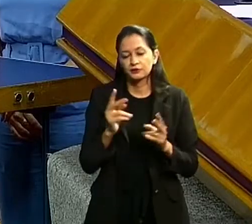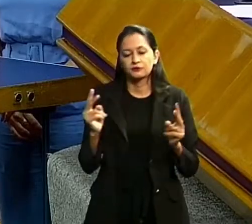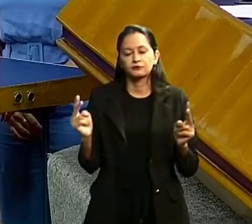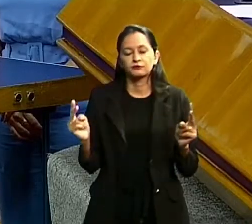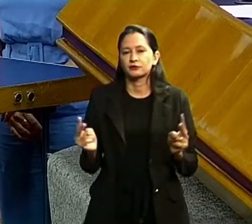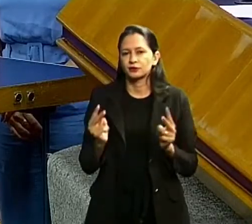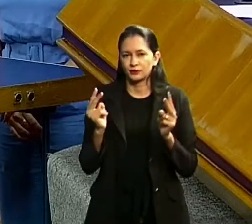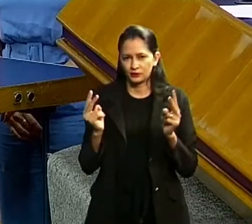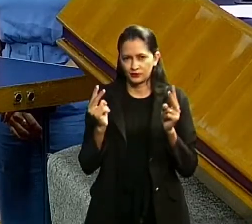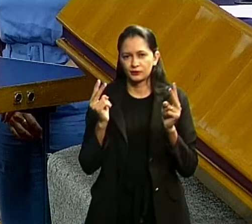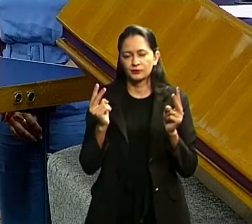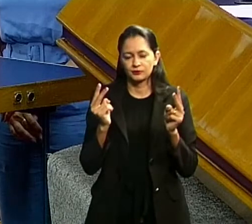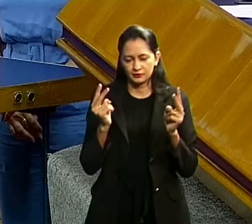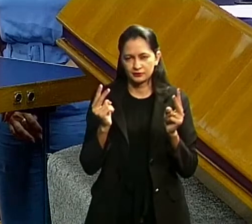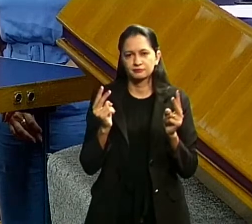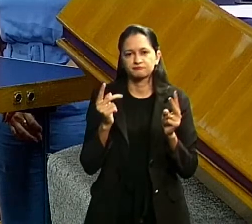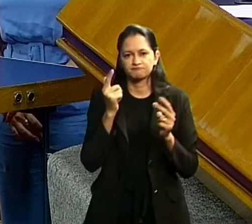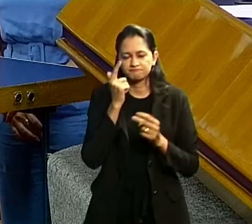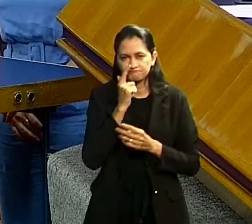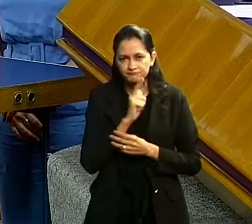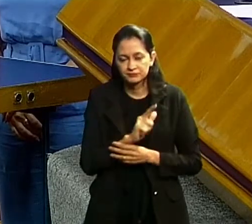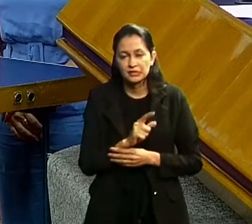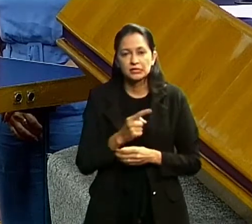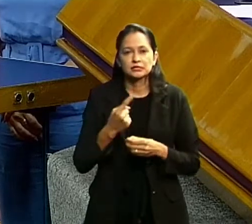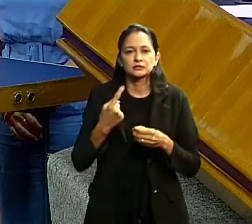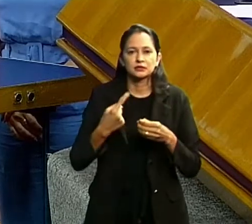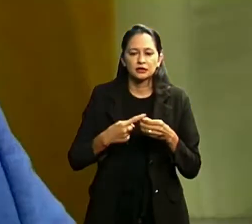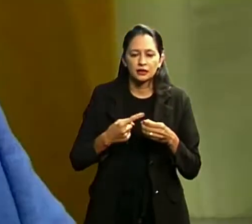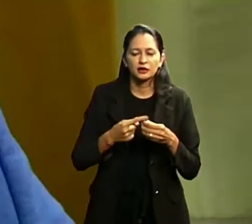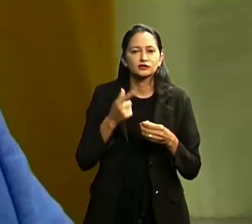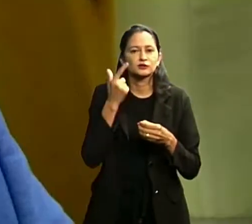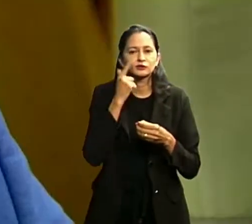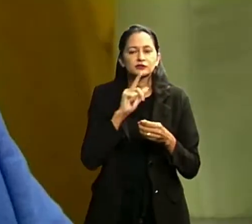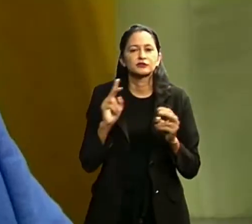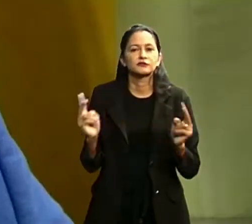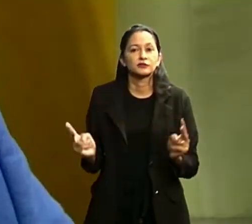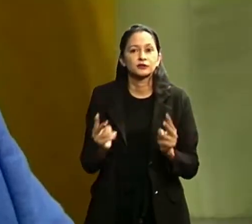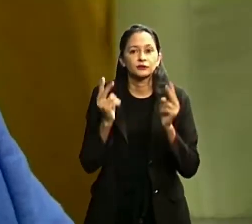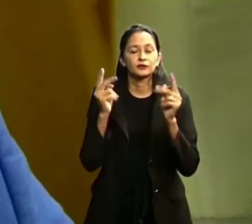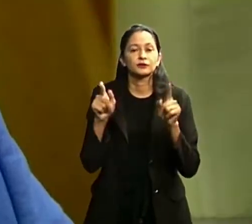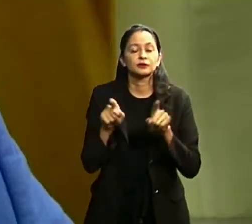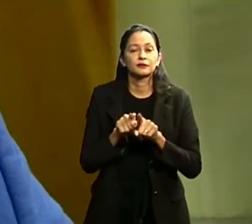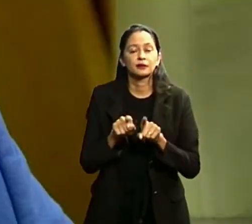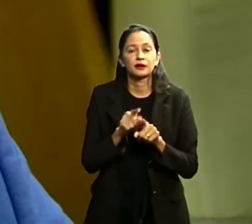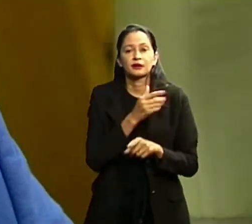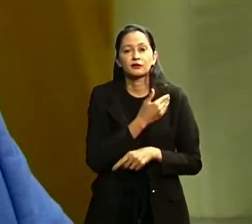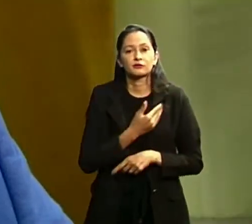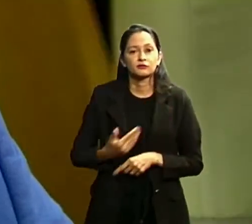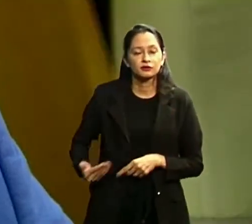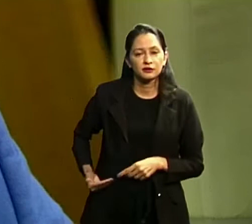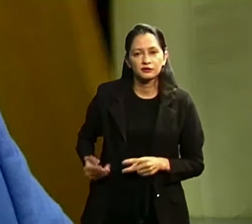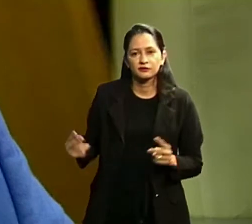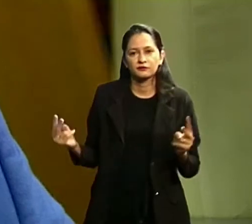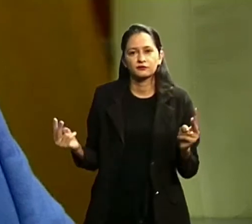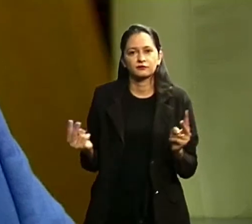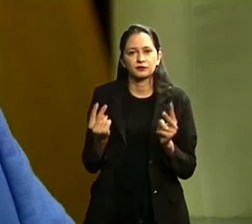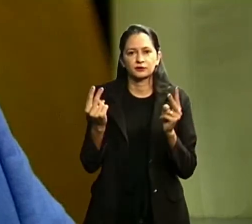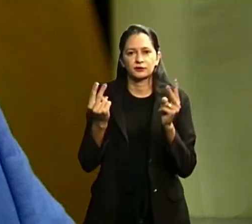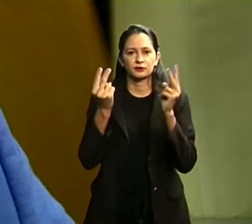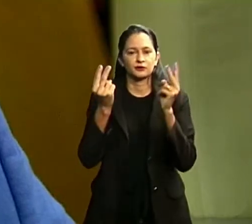será a vitória de uma causa, a vitória de uma cidade e a vitória de um Estado, porque nós não podemos mais